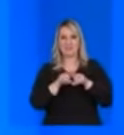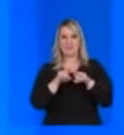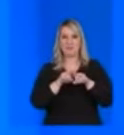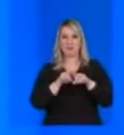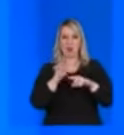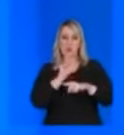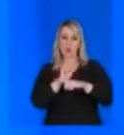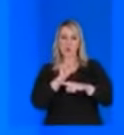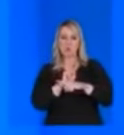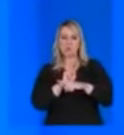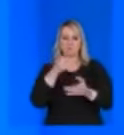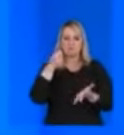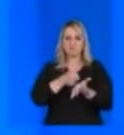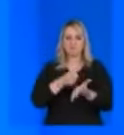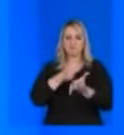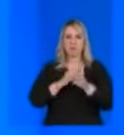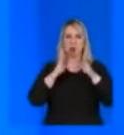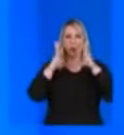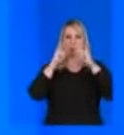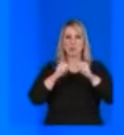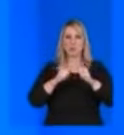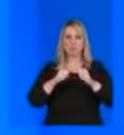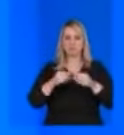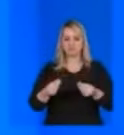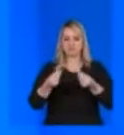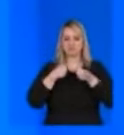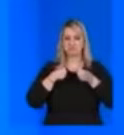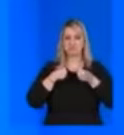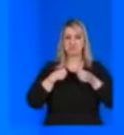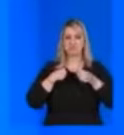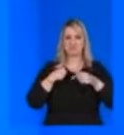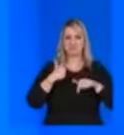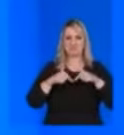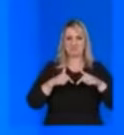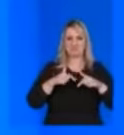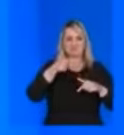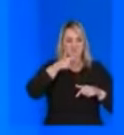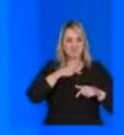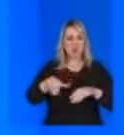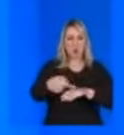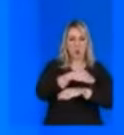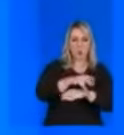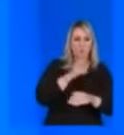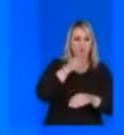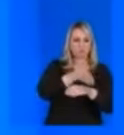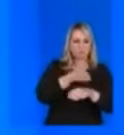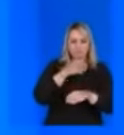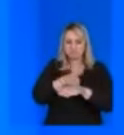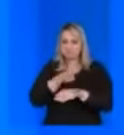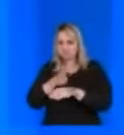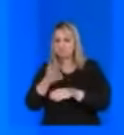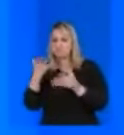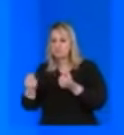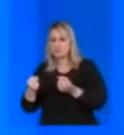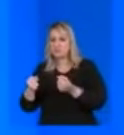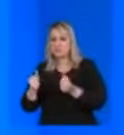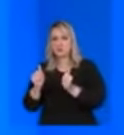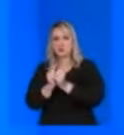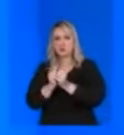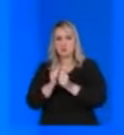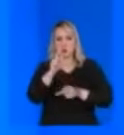conservação cumprindo todas as missões que me foram entregues sempre na rua botando a cara tapapa ao lado da